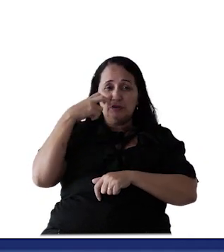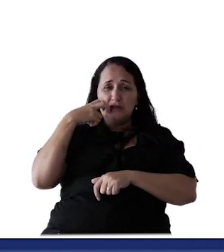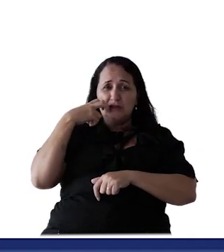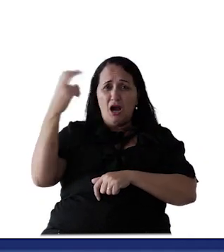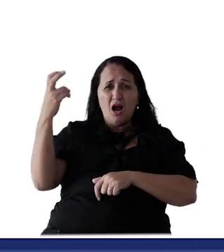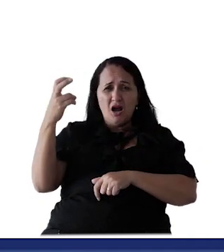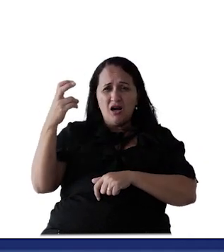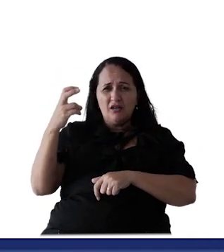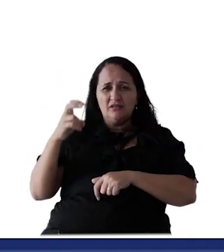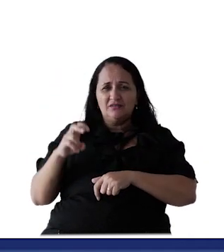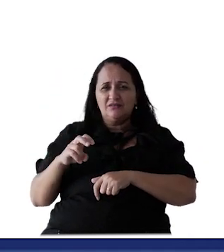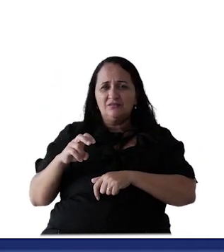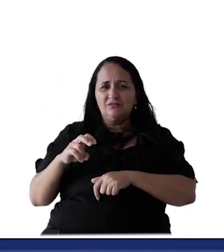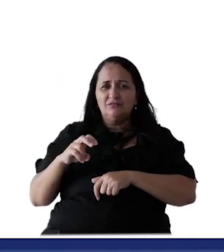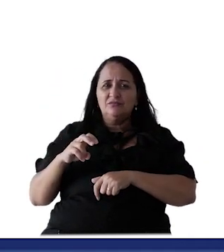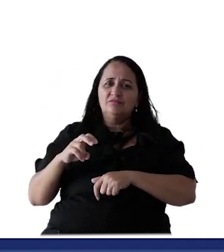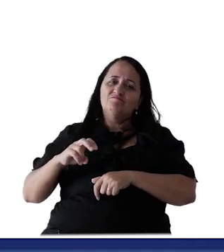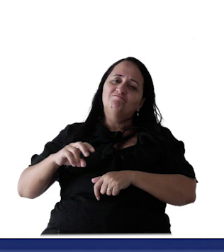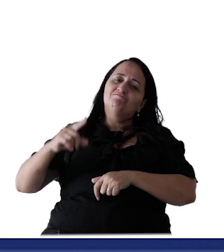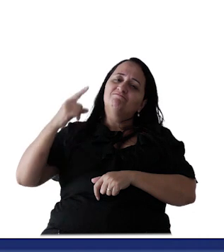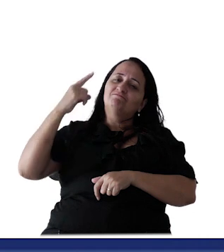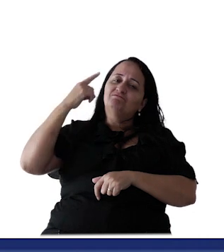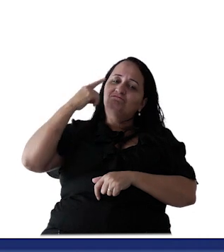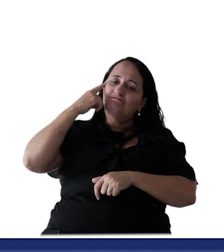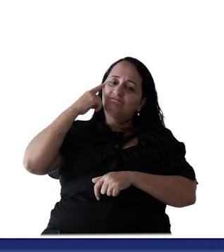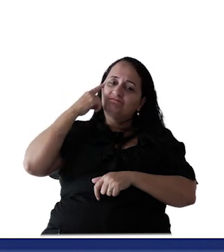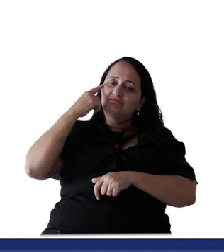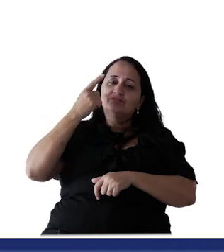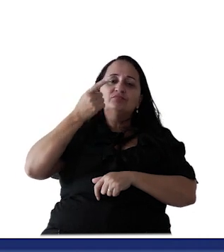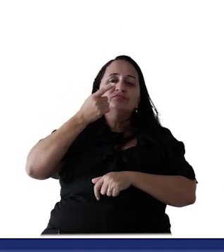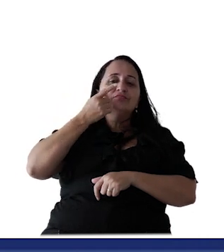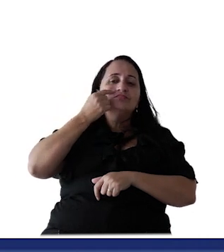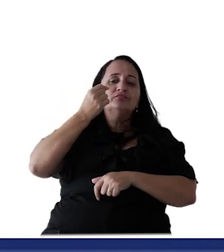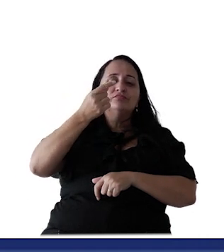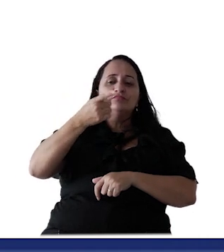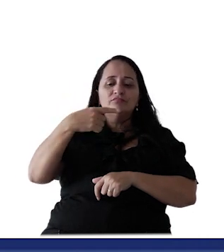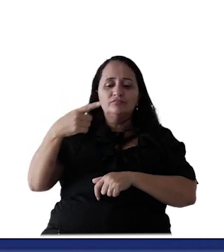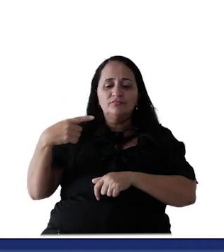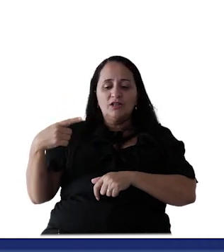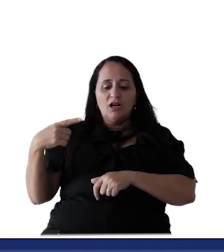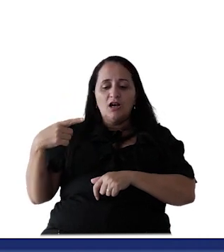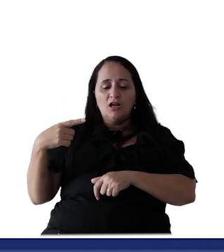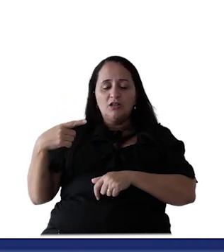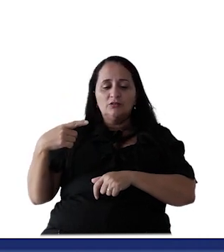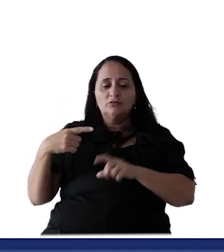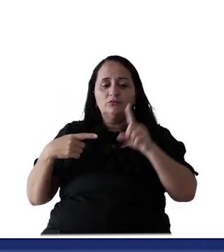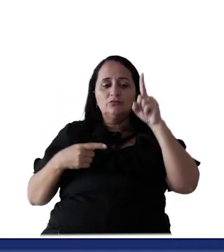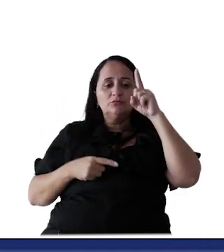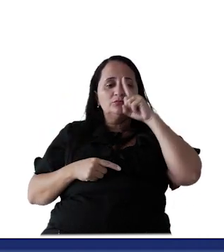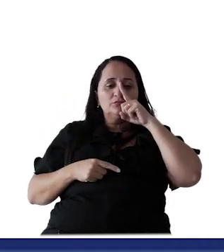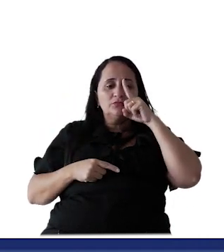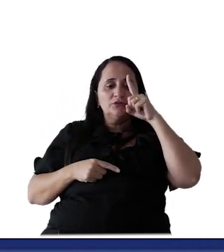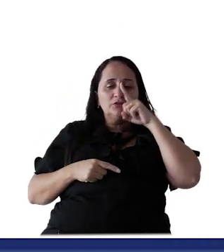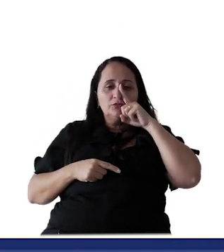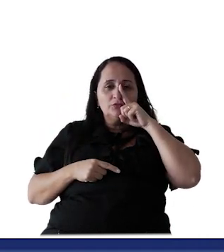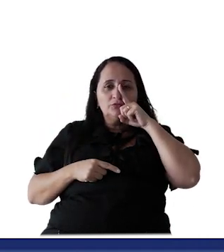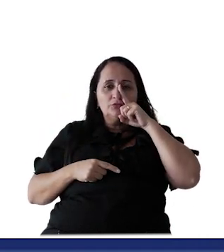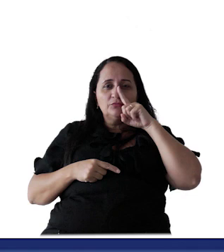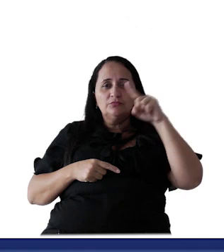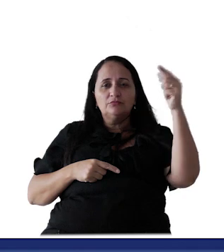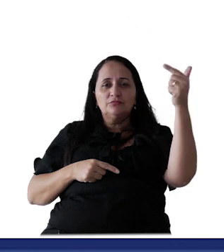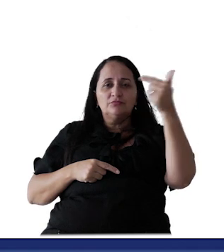ele fala rato e biscoito. No segundo quadrinho, o John